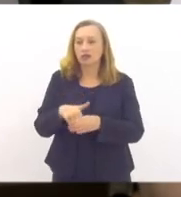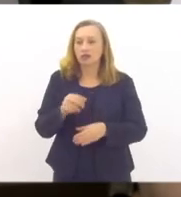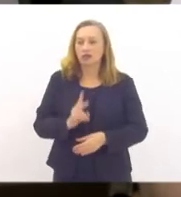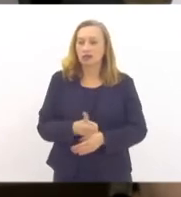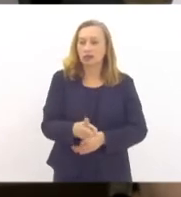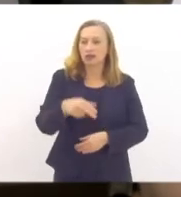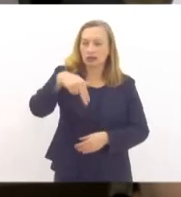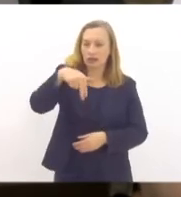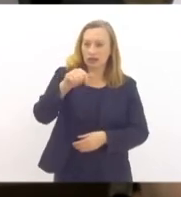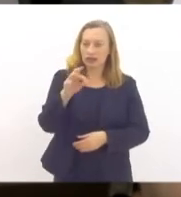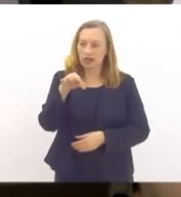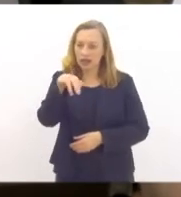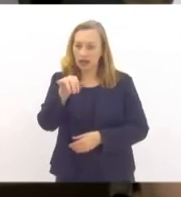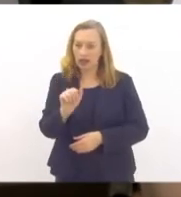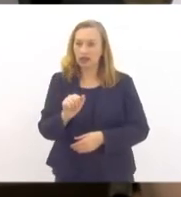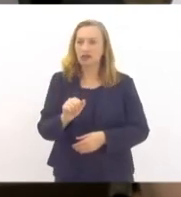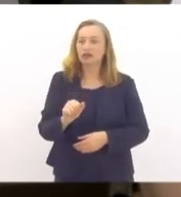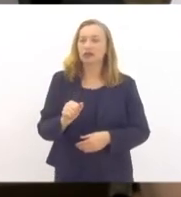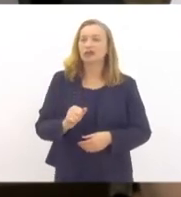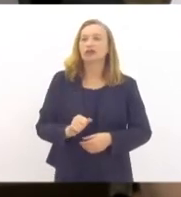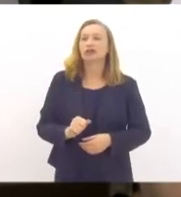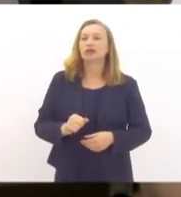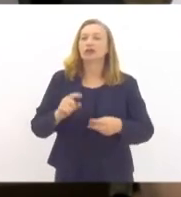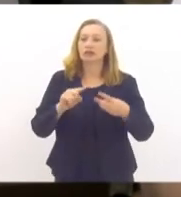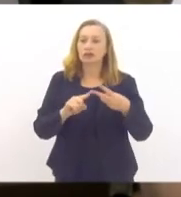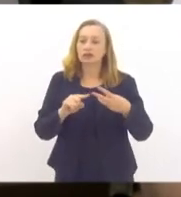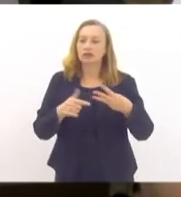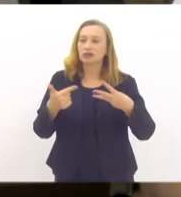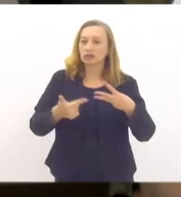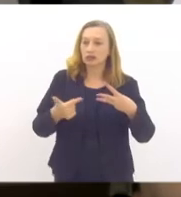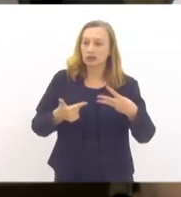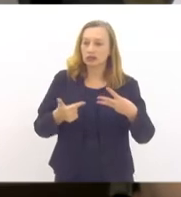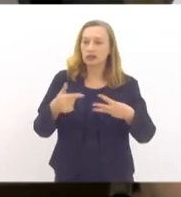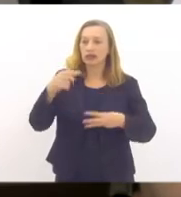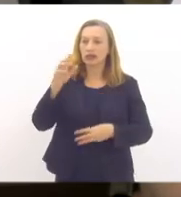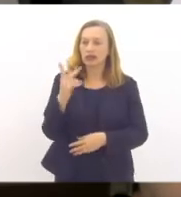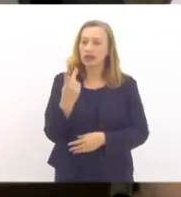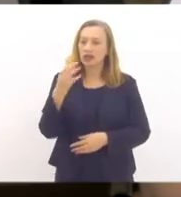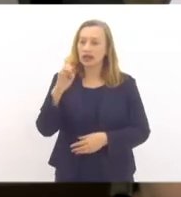permanência. E o meu segundo voto, né, Eliene,